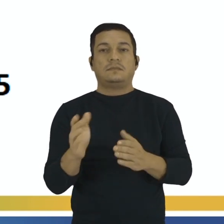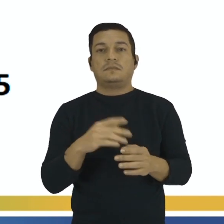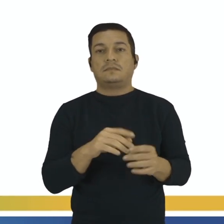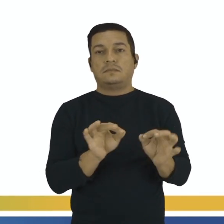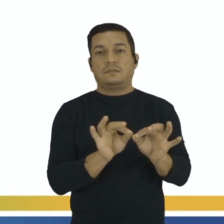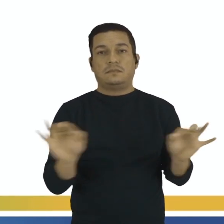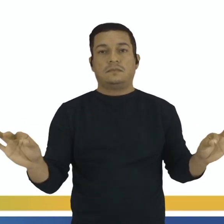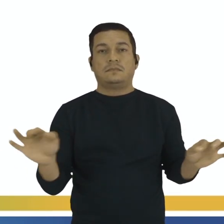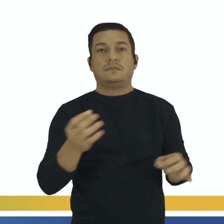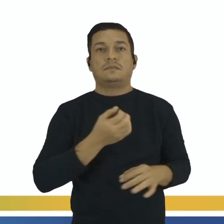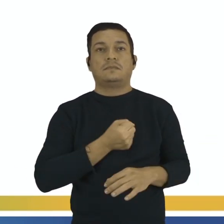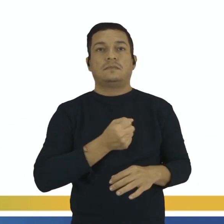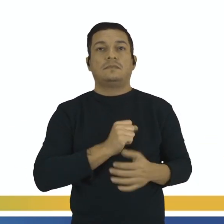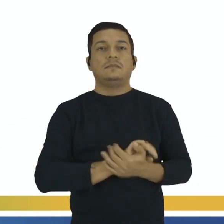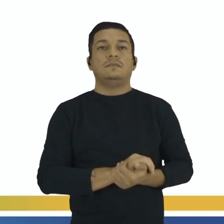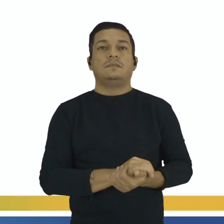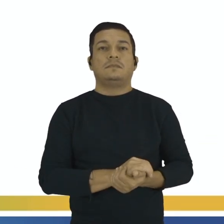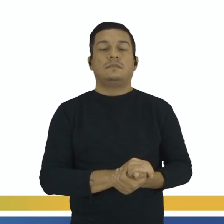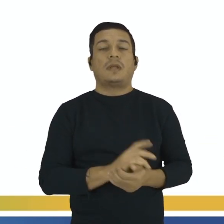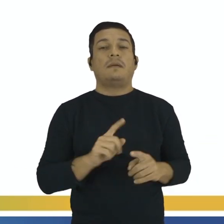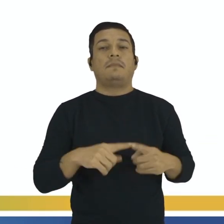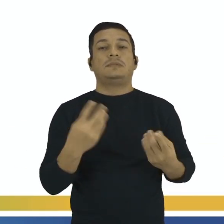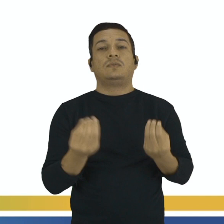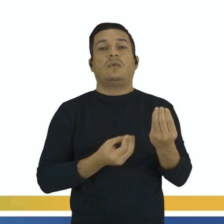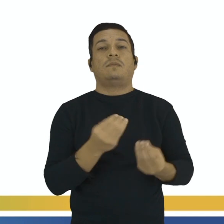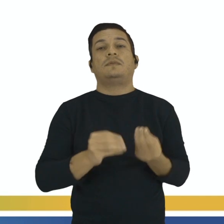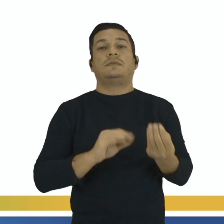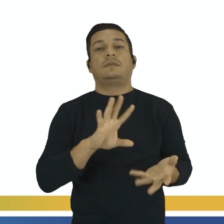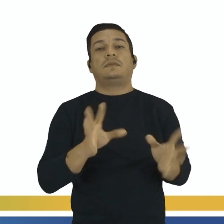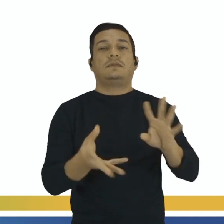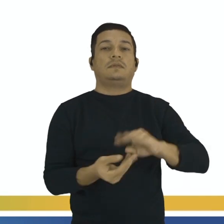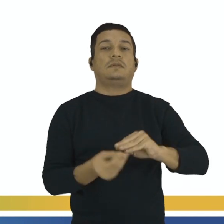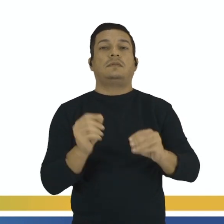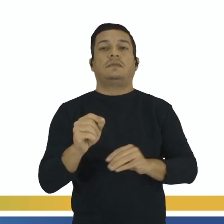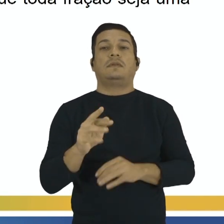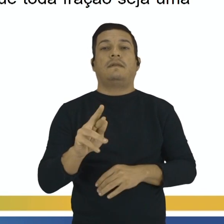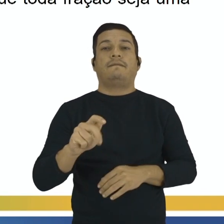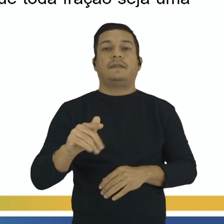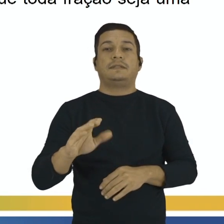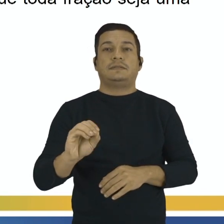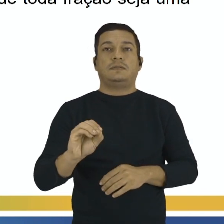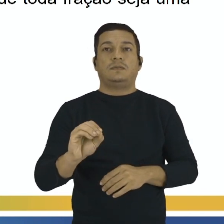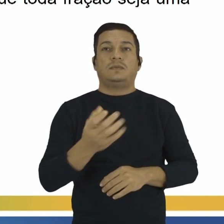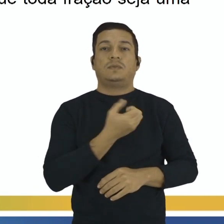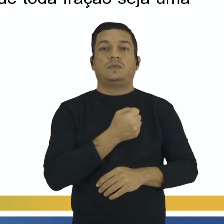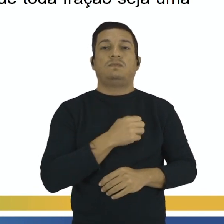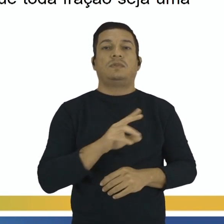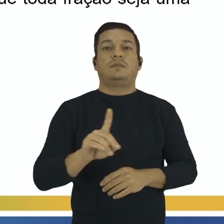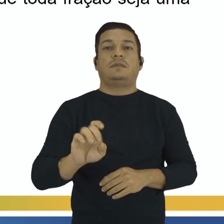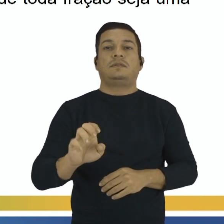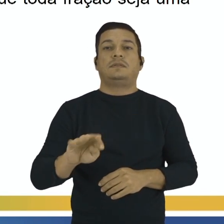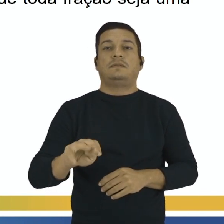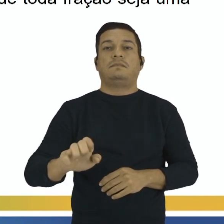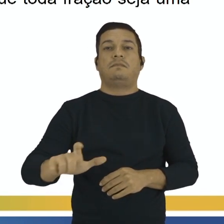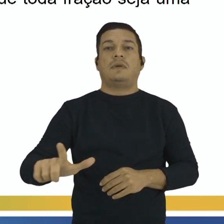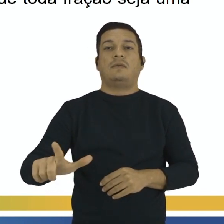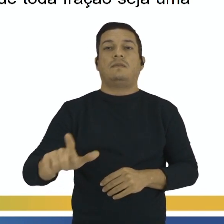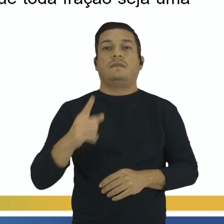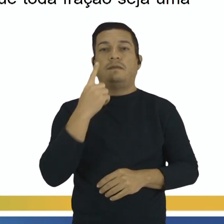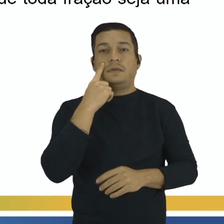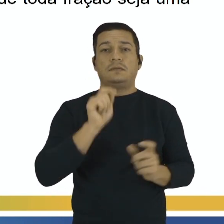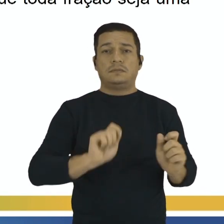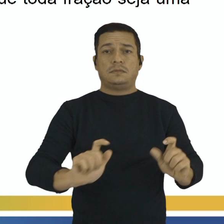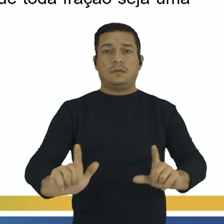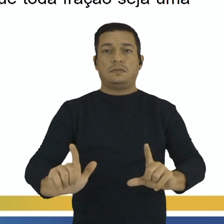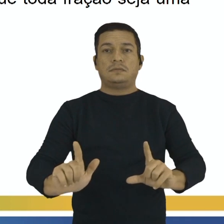reta numérica. Mas como é que a gente faz para transformar uma fração em um número decimal? Vejamos aí no